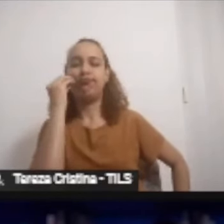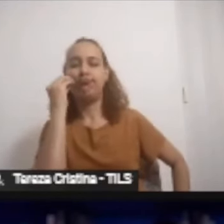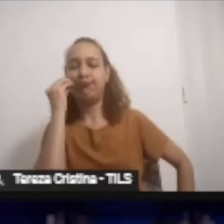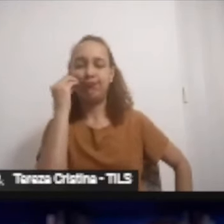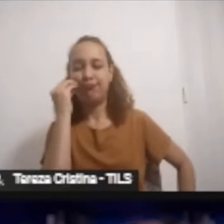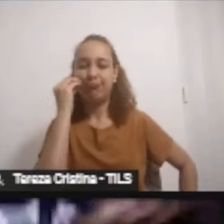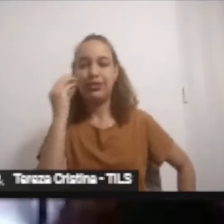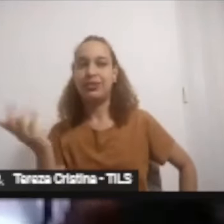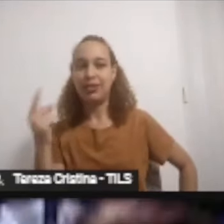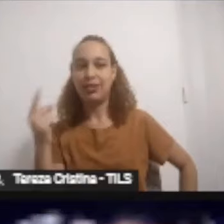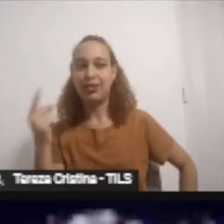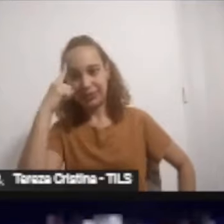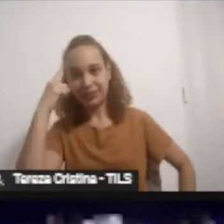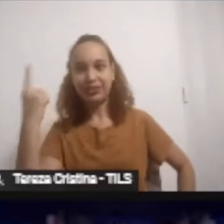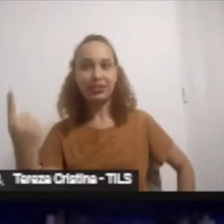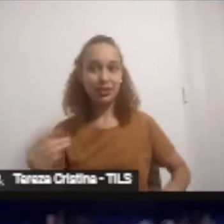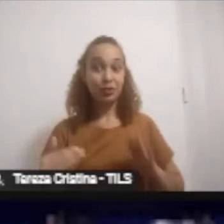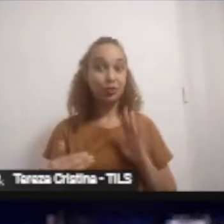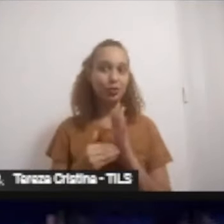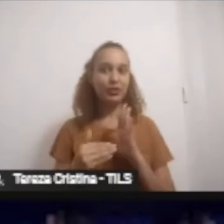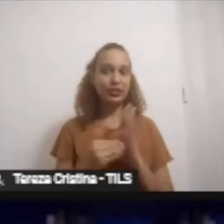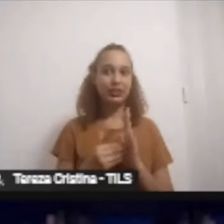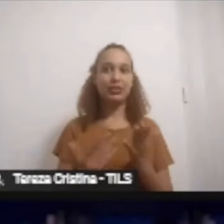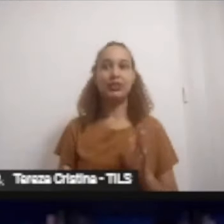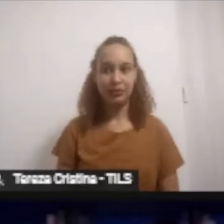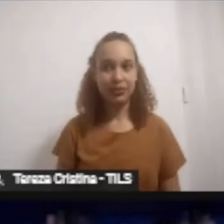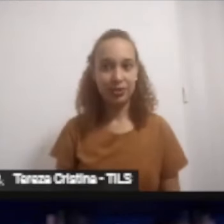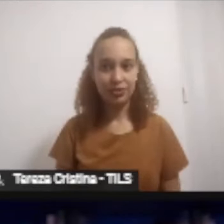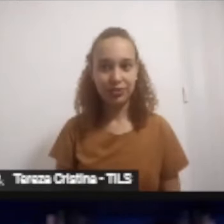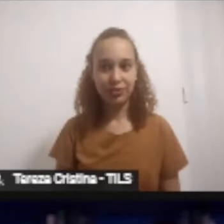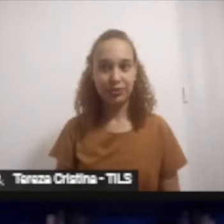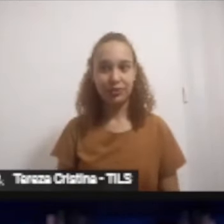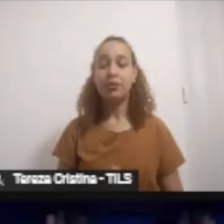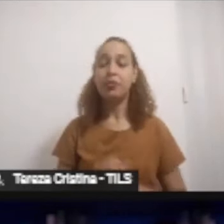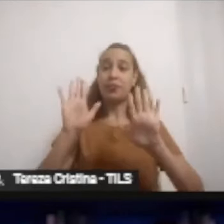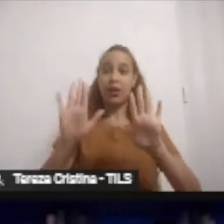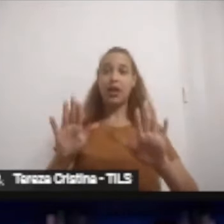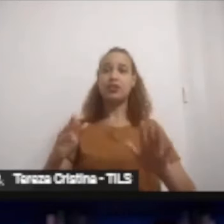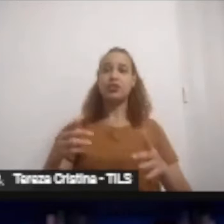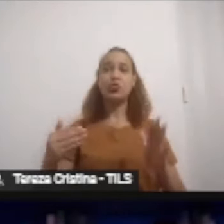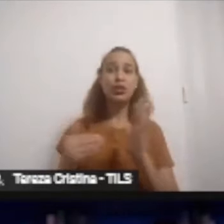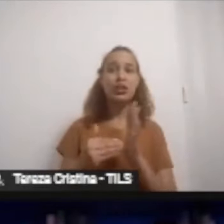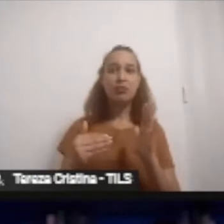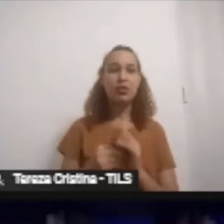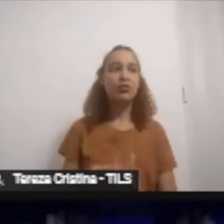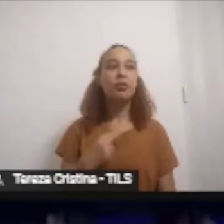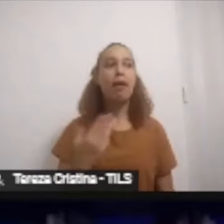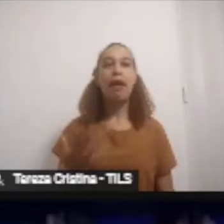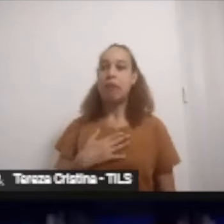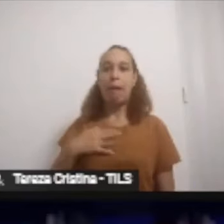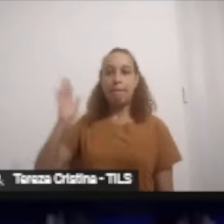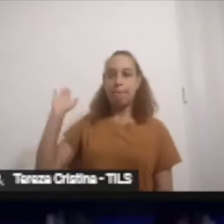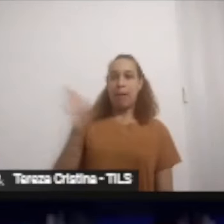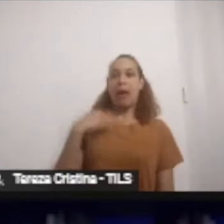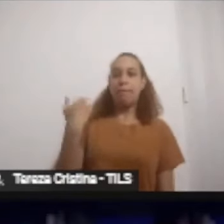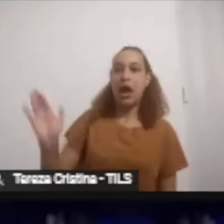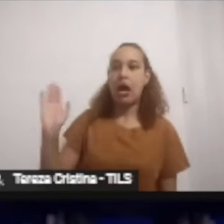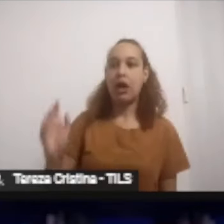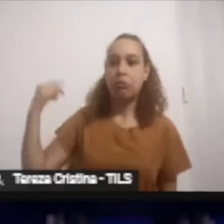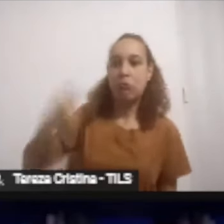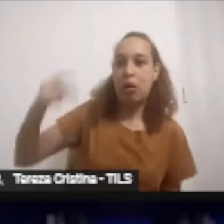que deem o limite, mas o limite não é me dê uns... Tabef, é me dê limites com carinho, com amor, com afeto, isso, com